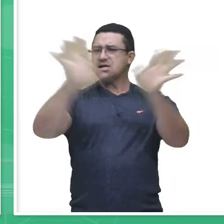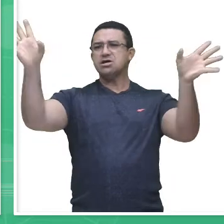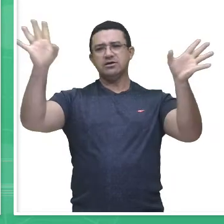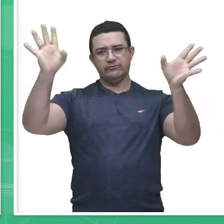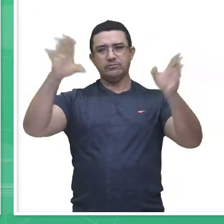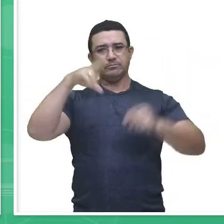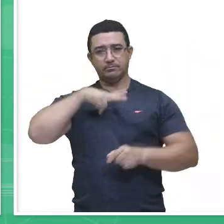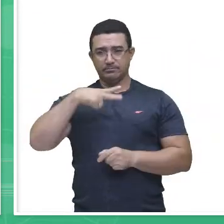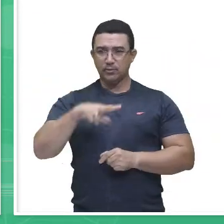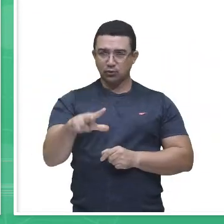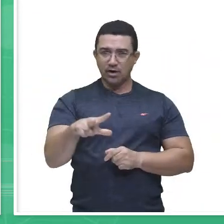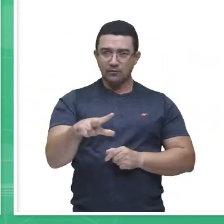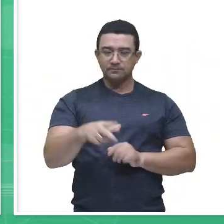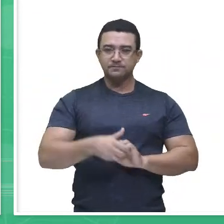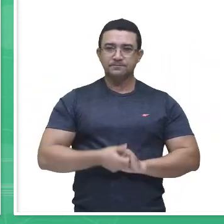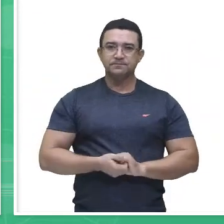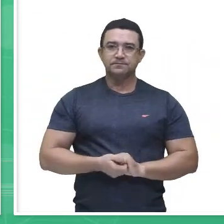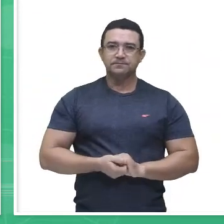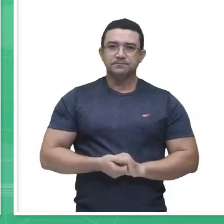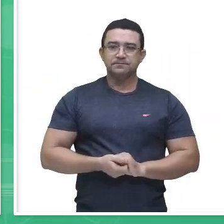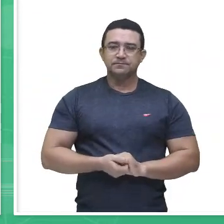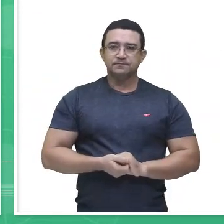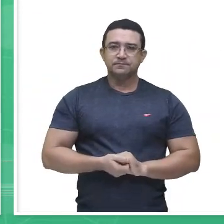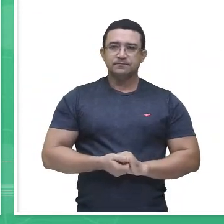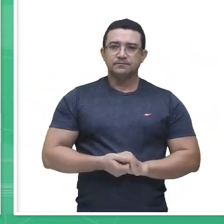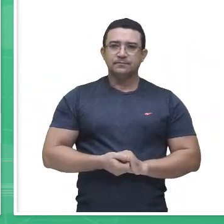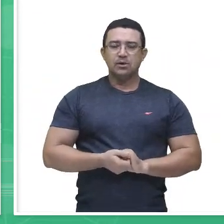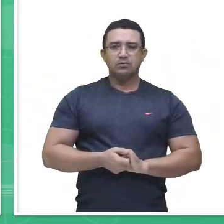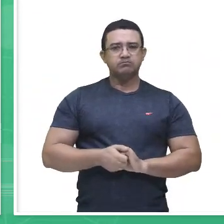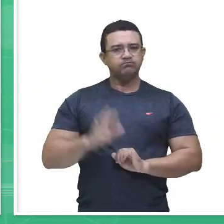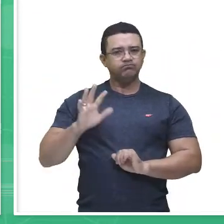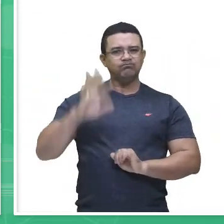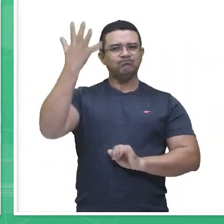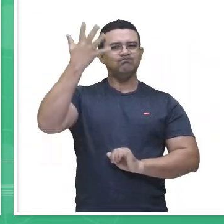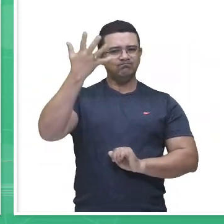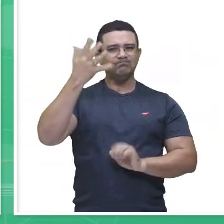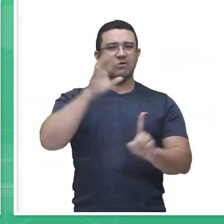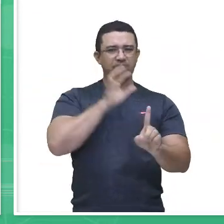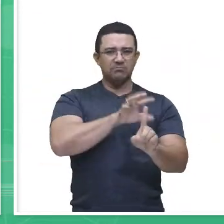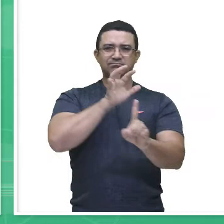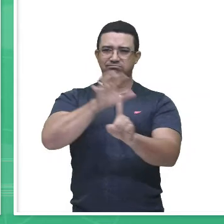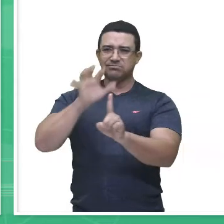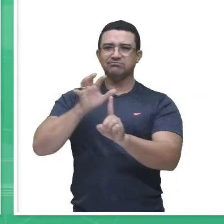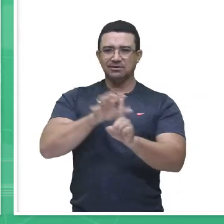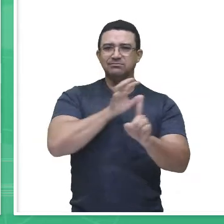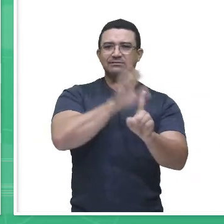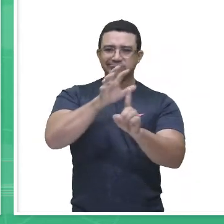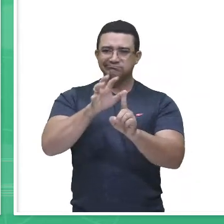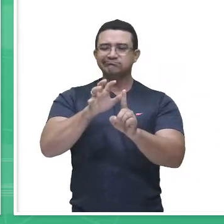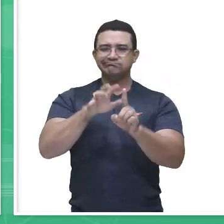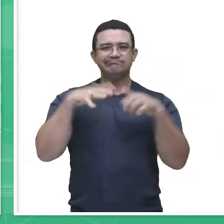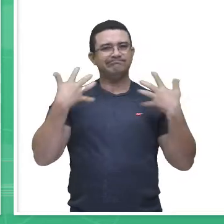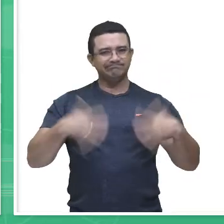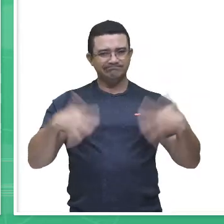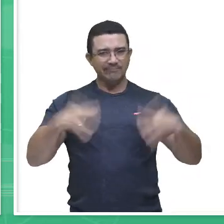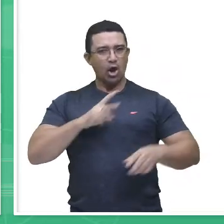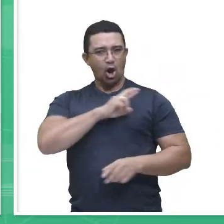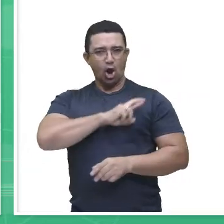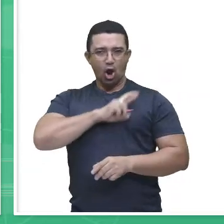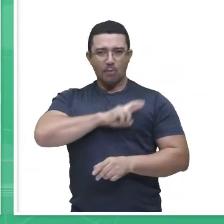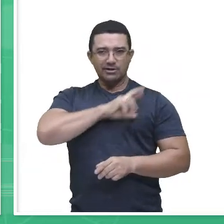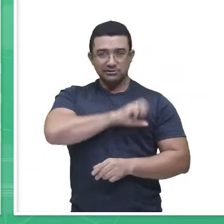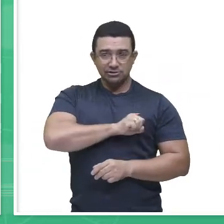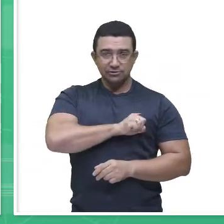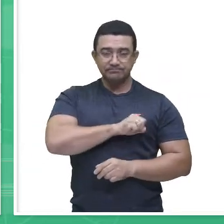colônia, certo? Então, esse acontecimento influencia bastante o nosso romantismo. E como eu mencionei, o